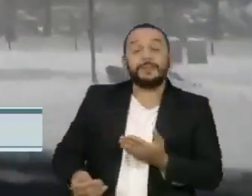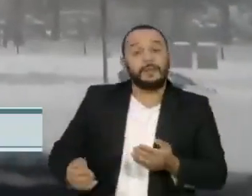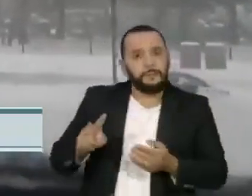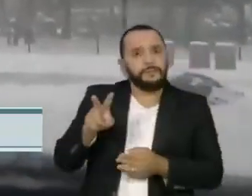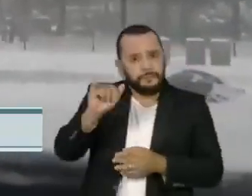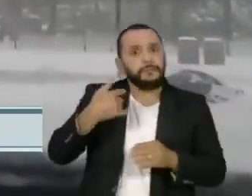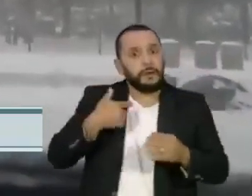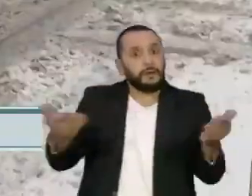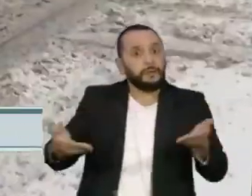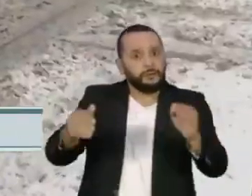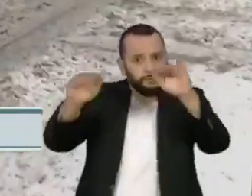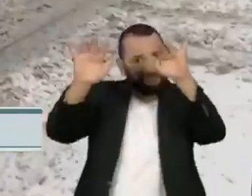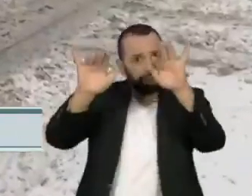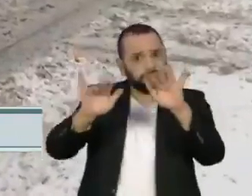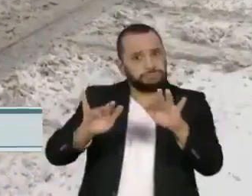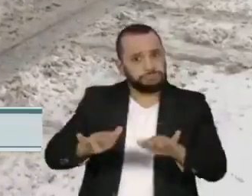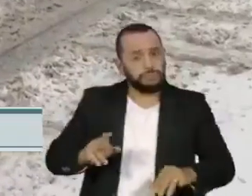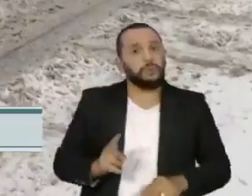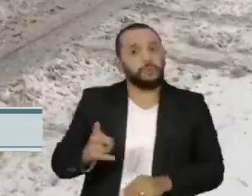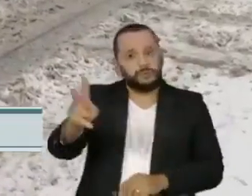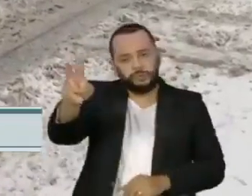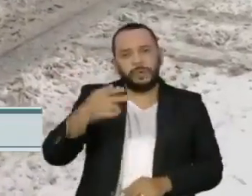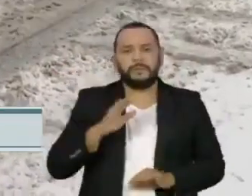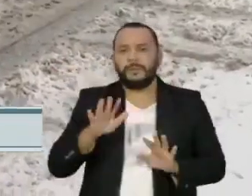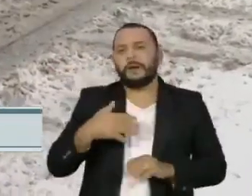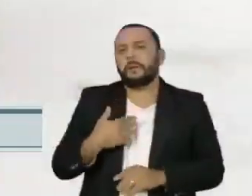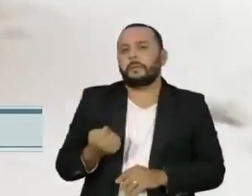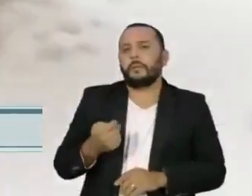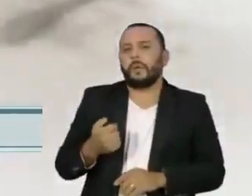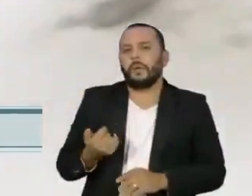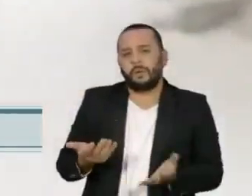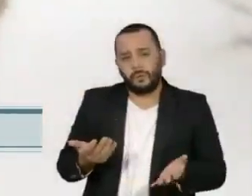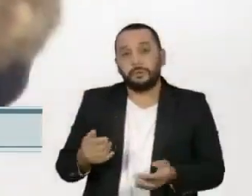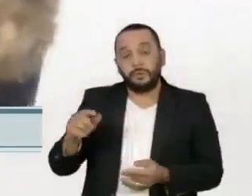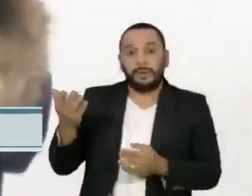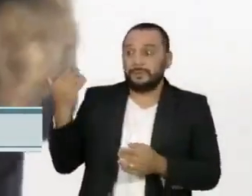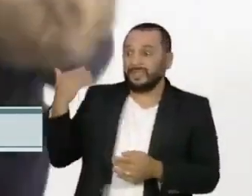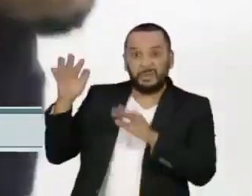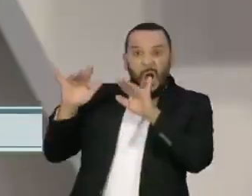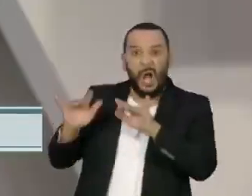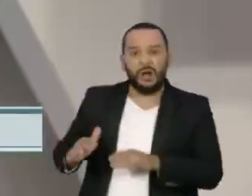caia neve na noite de hoje, mas sem a mesma intensidade observada nos últimos dias.